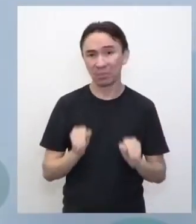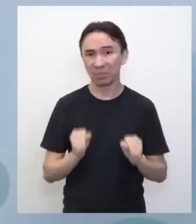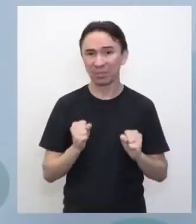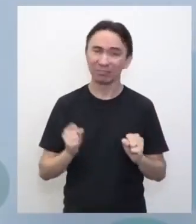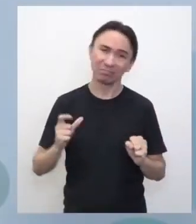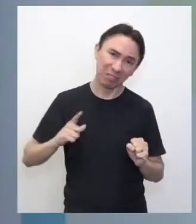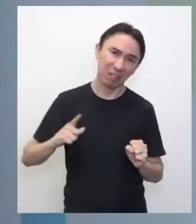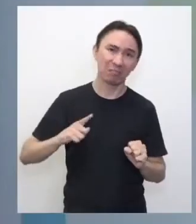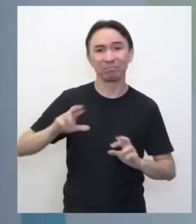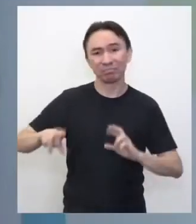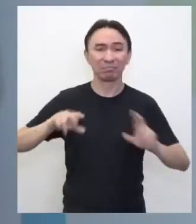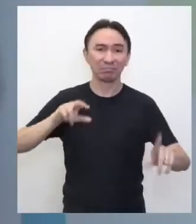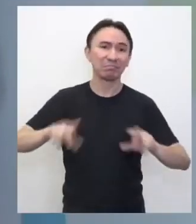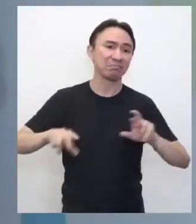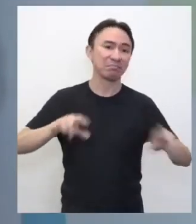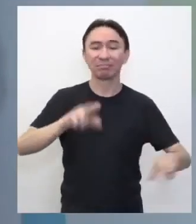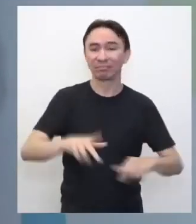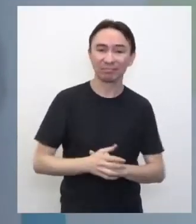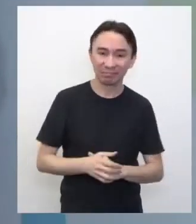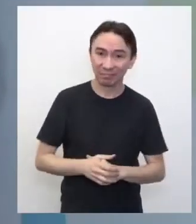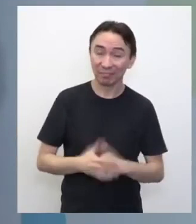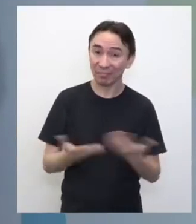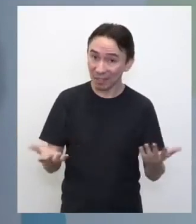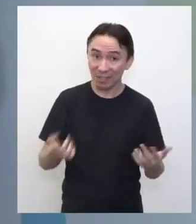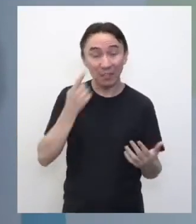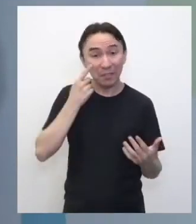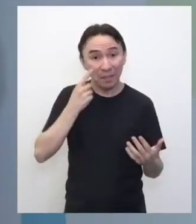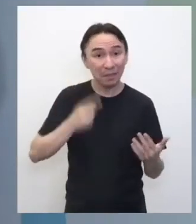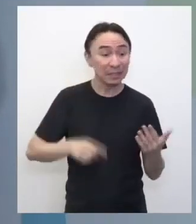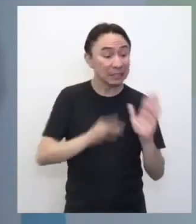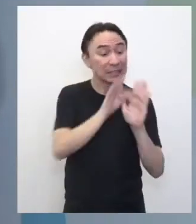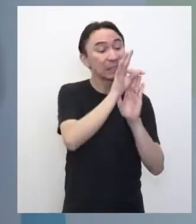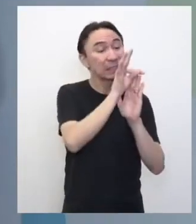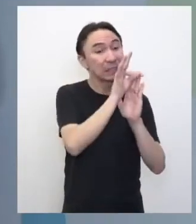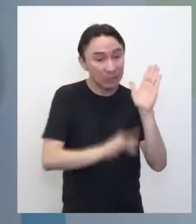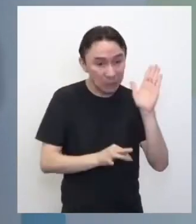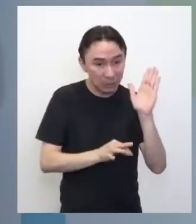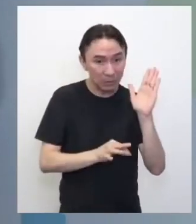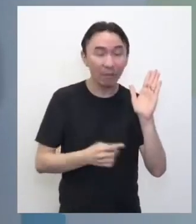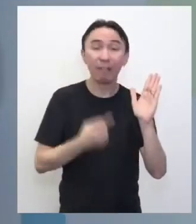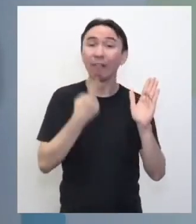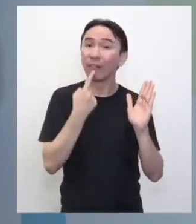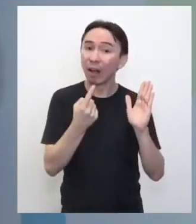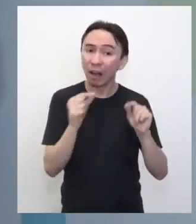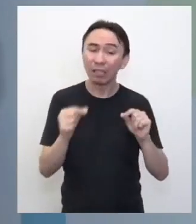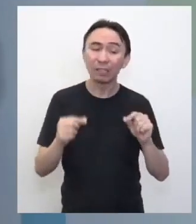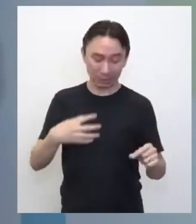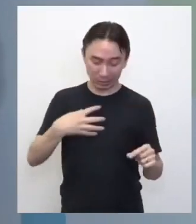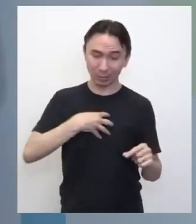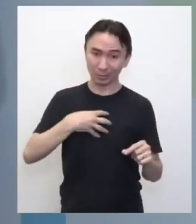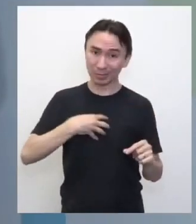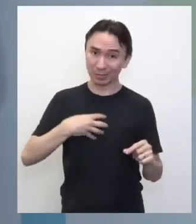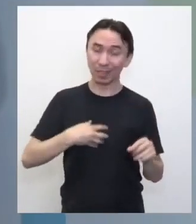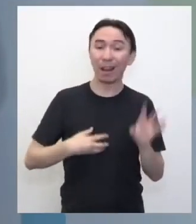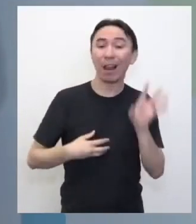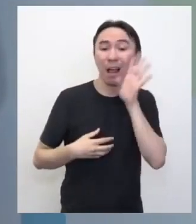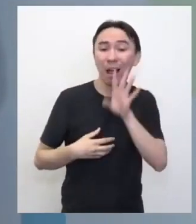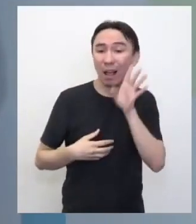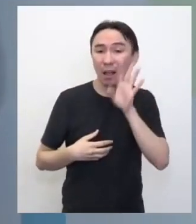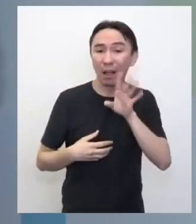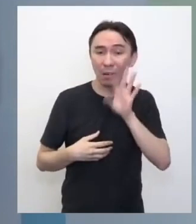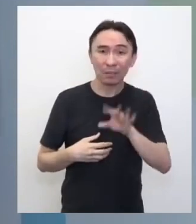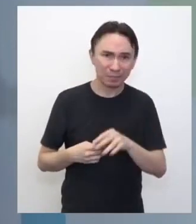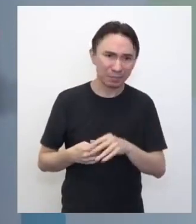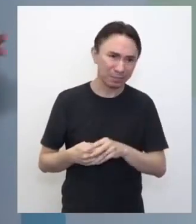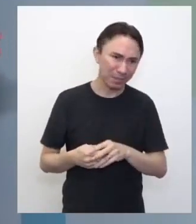muito. Exato, olha só, vamos começar lendo um texto que fala muito sobre um tipo de sentimento bem legal. A professora Taiana vai ler para a gente.